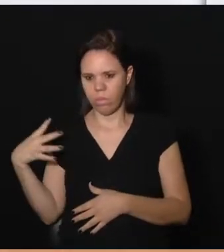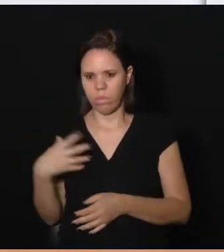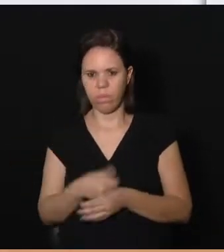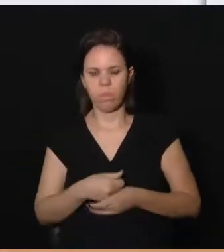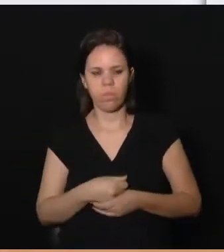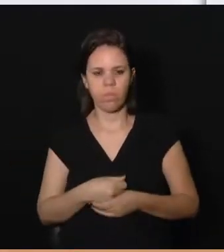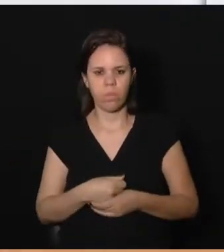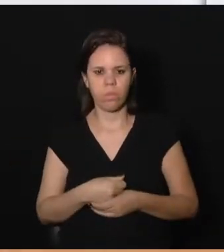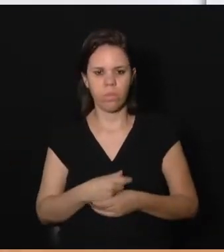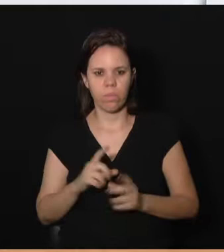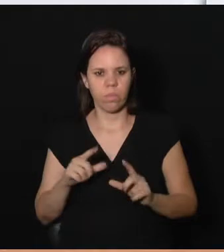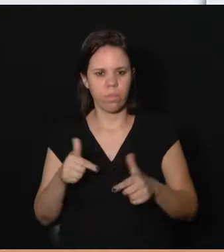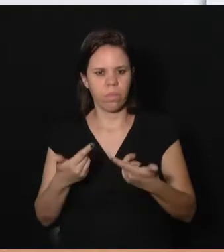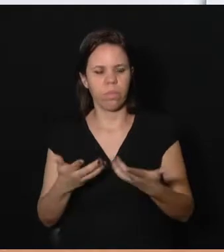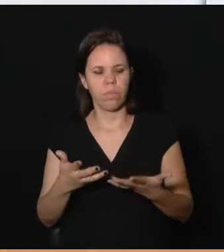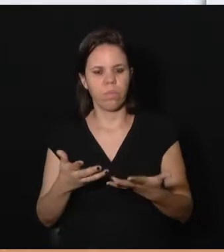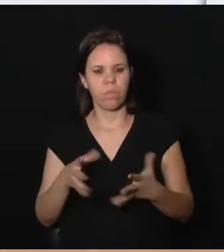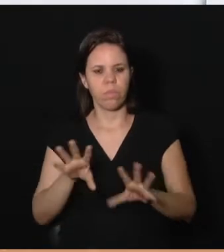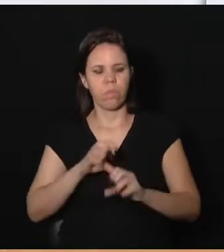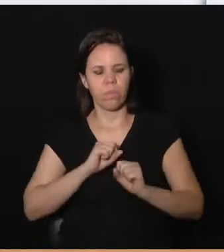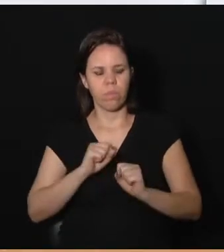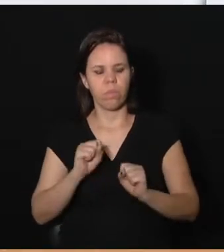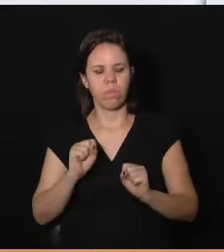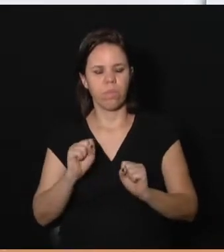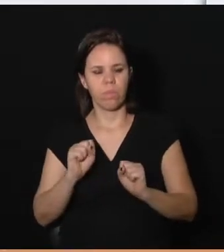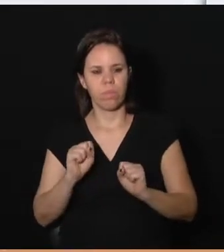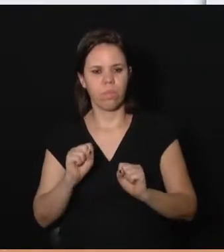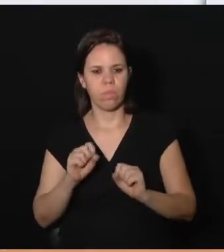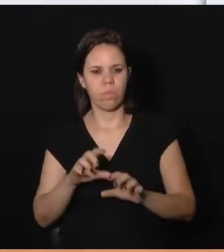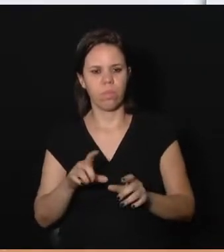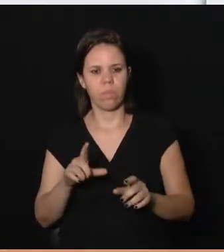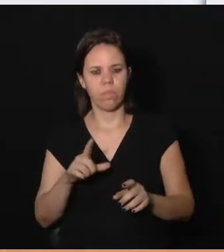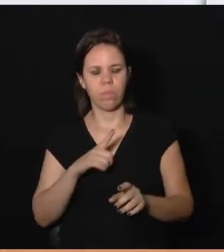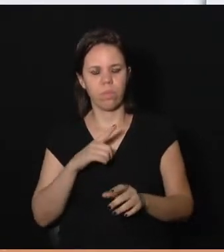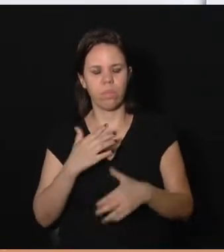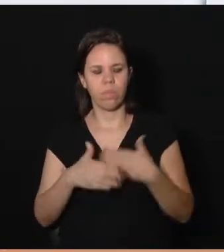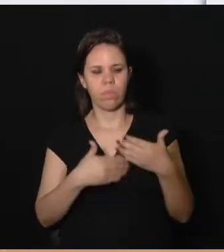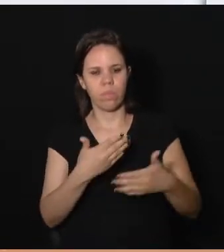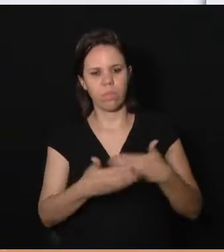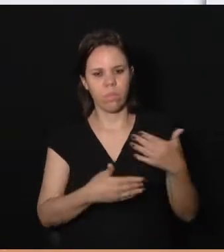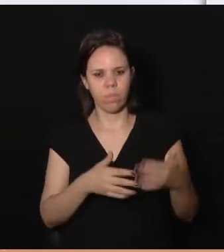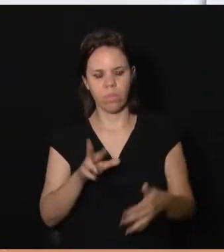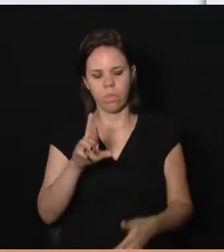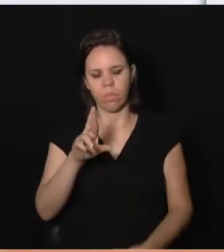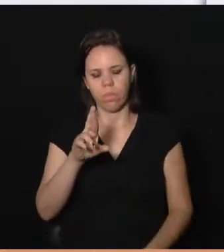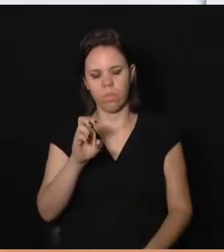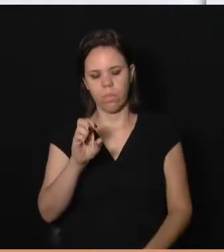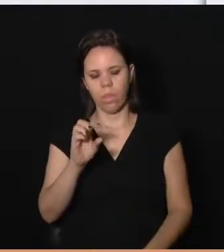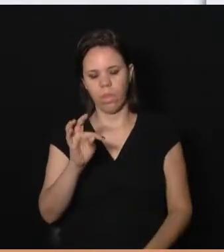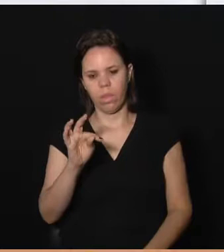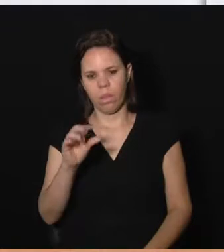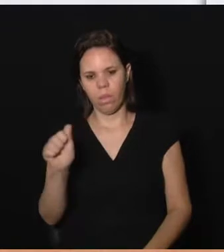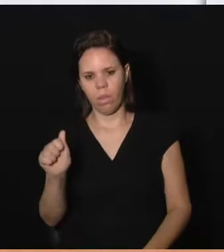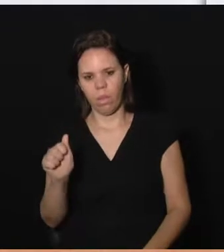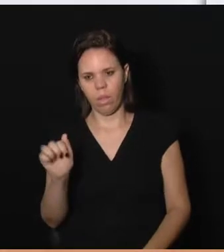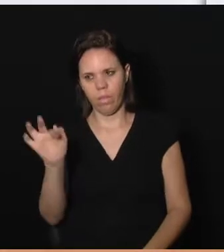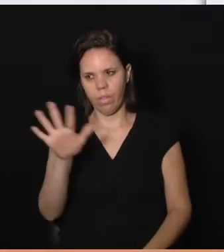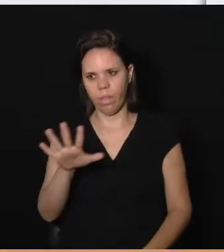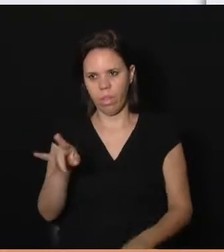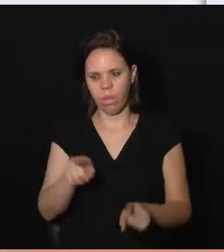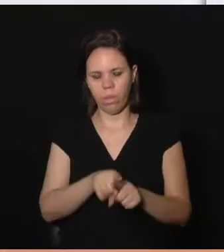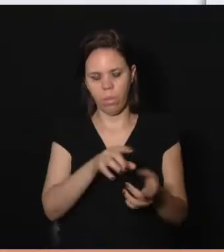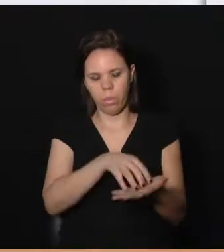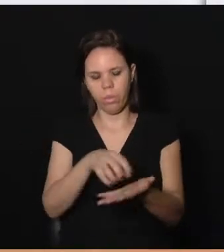Elas tomaram corpo na medida em que a Receita Federal, órgãos anuentes passaram a se